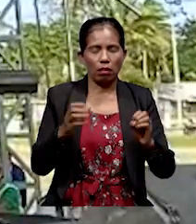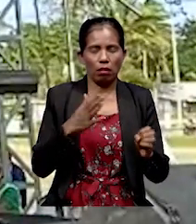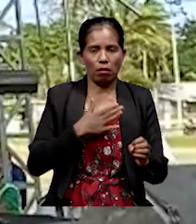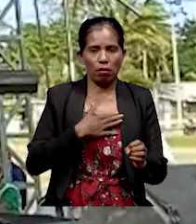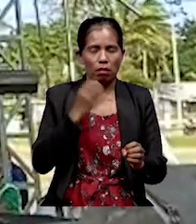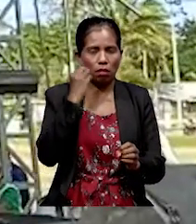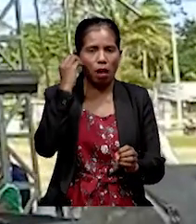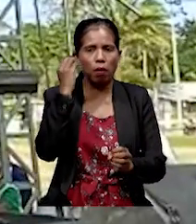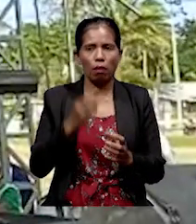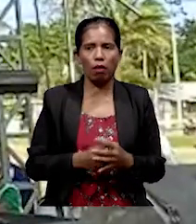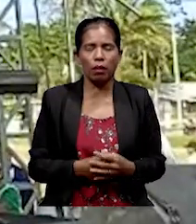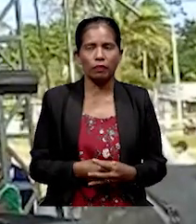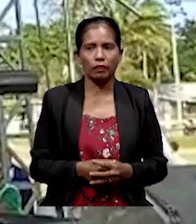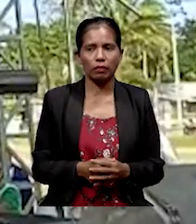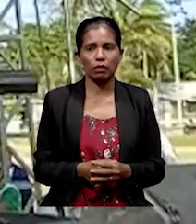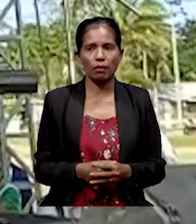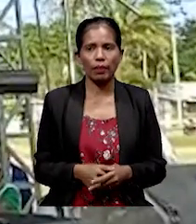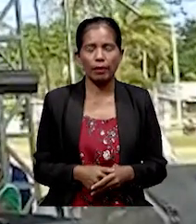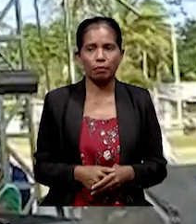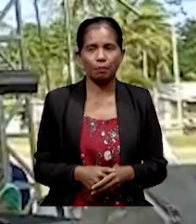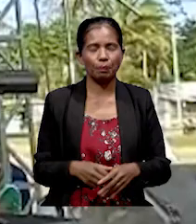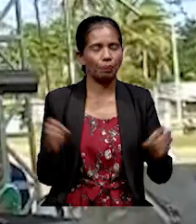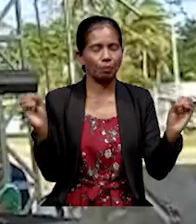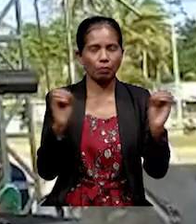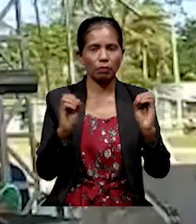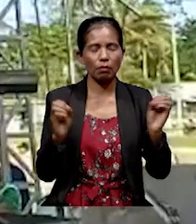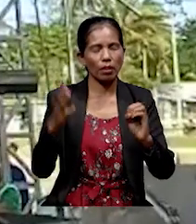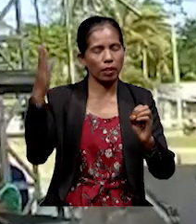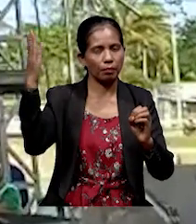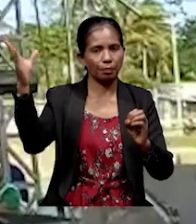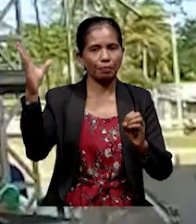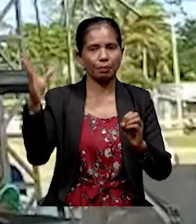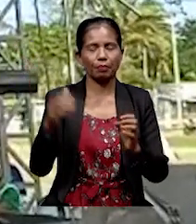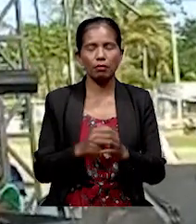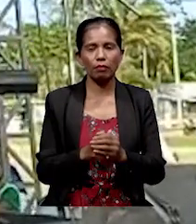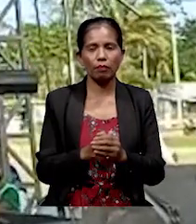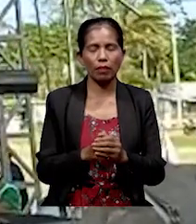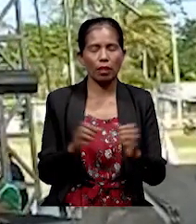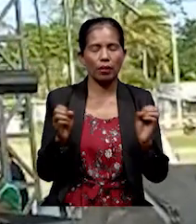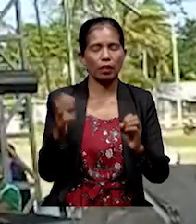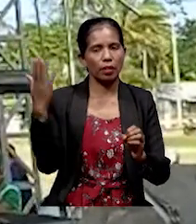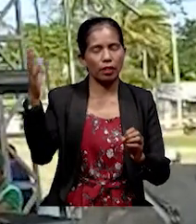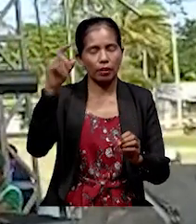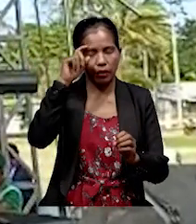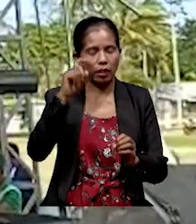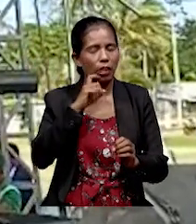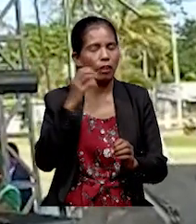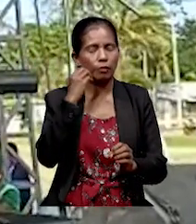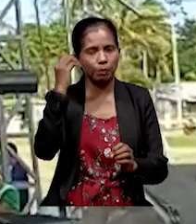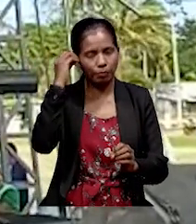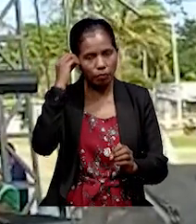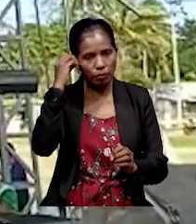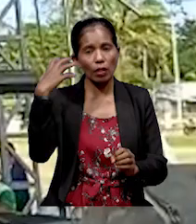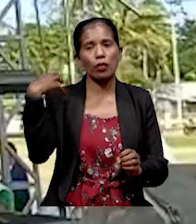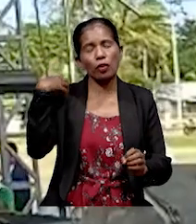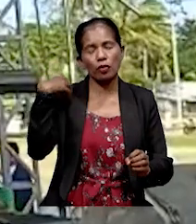emetiau nabau, nabau. Lord, ia lesidere, ia monsanana niuma, o ia sede senerte.